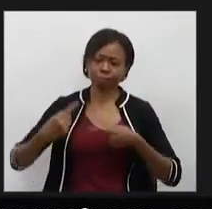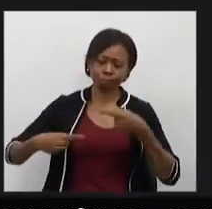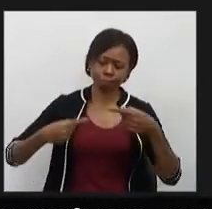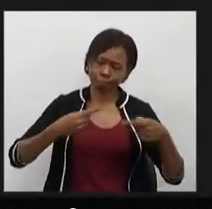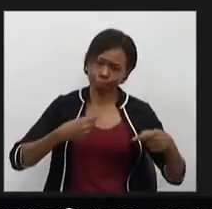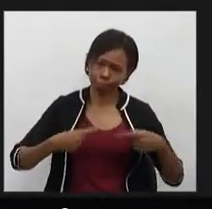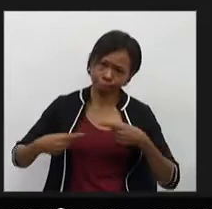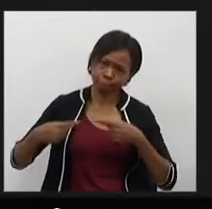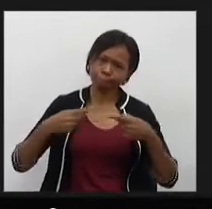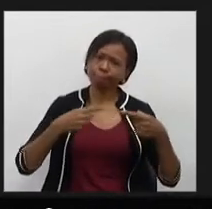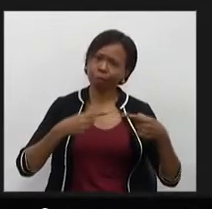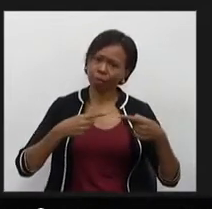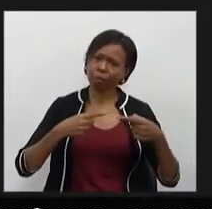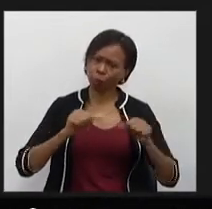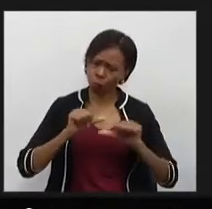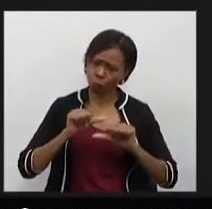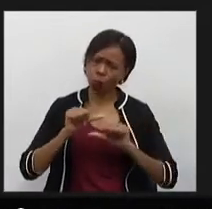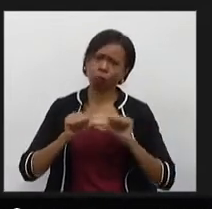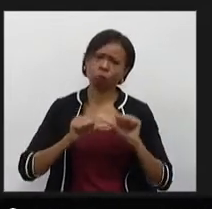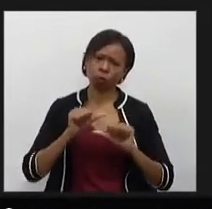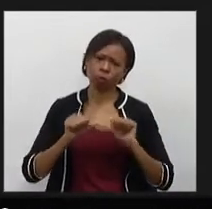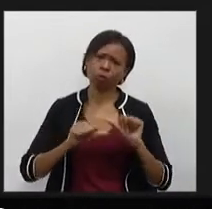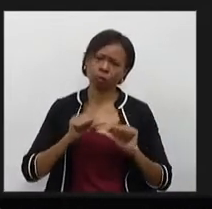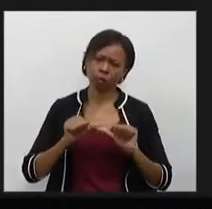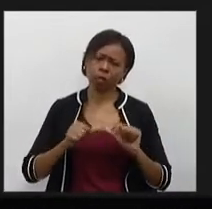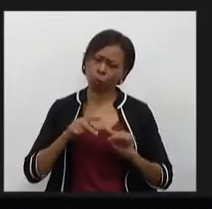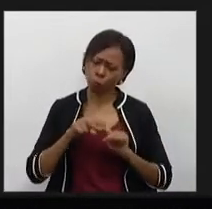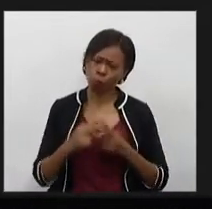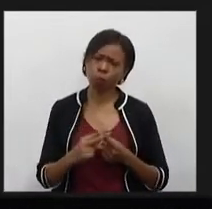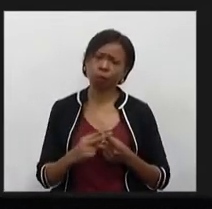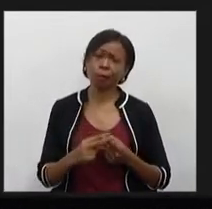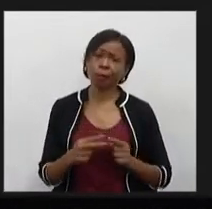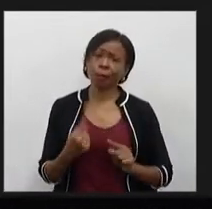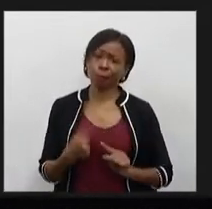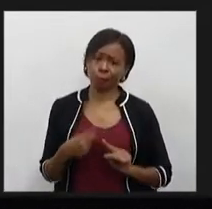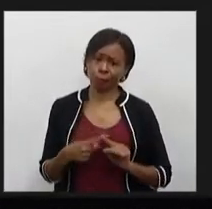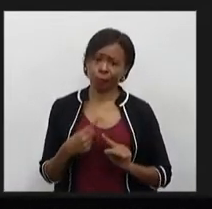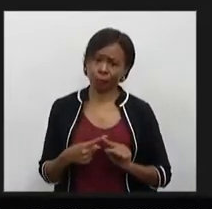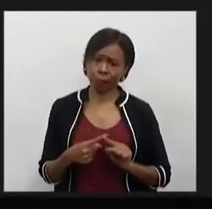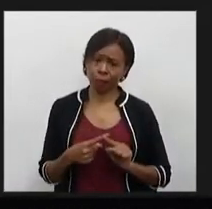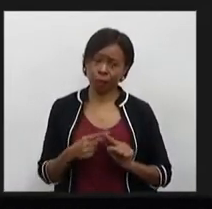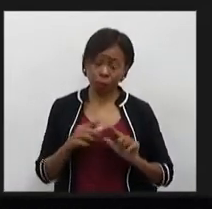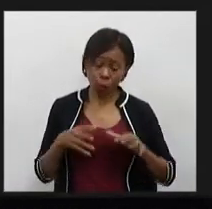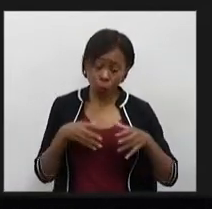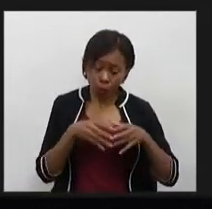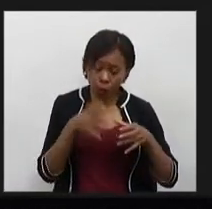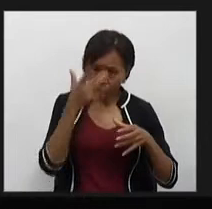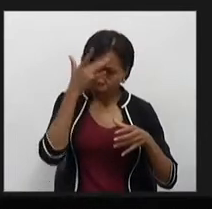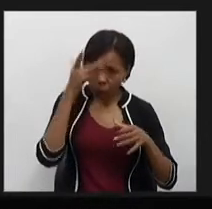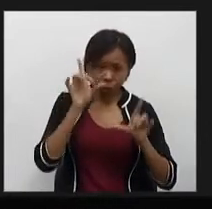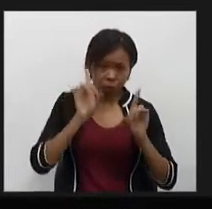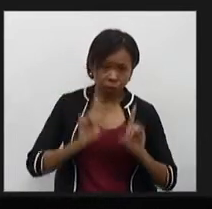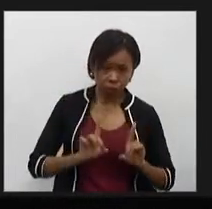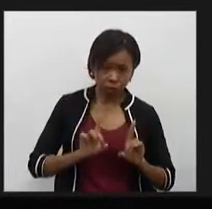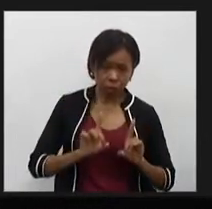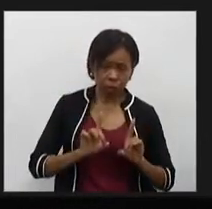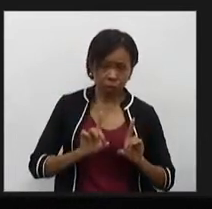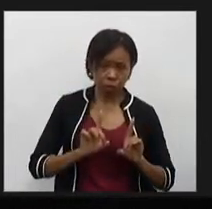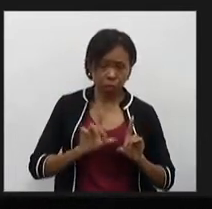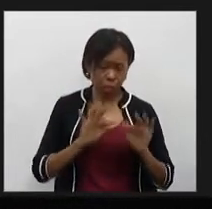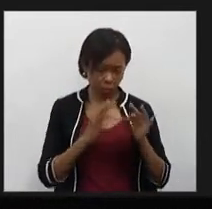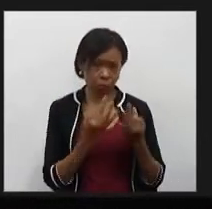tentar alterar de alguma forma para que as pessoas com deficiência e as pessoas que convivem com as pessoas com deficiência possam